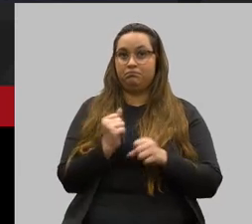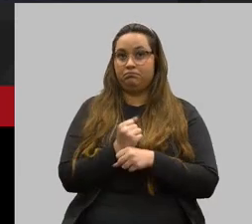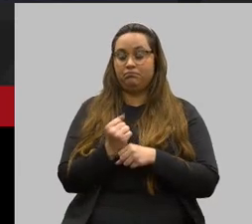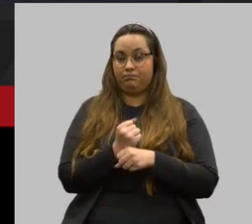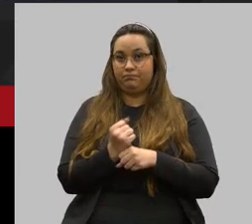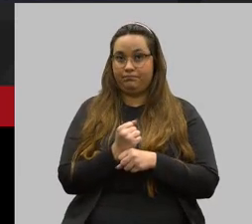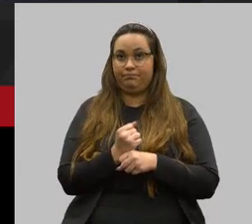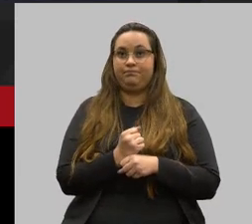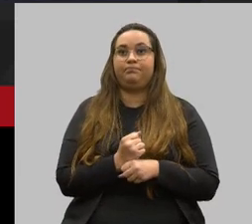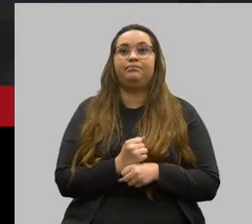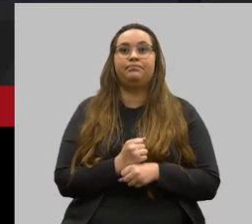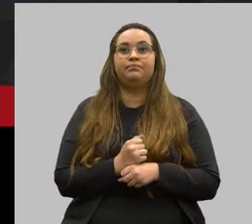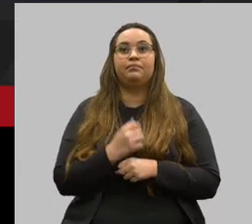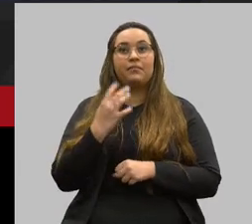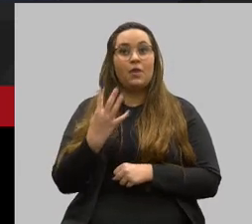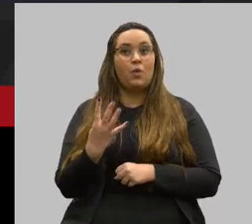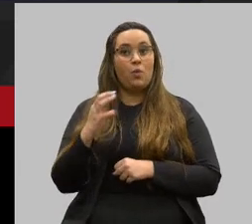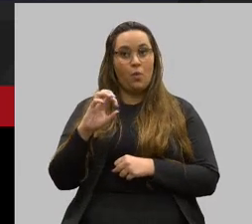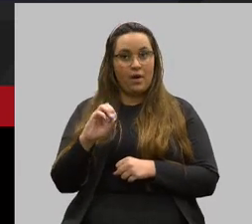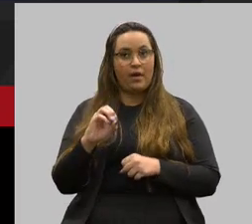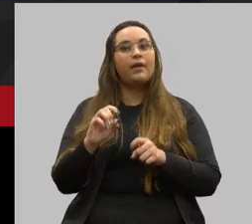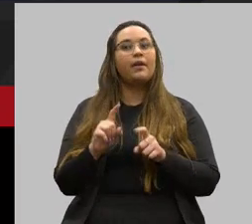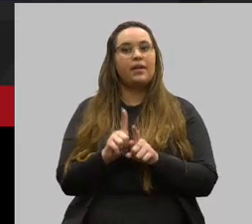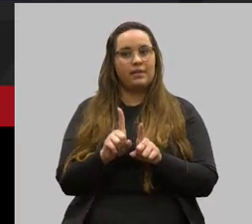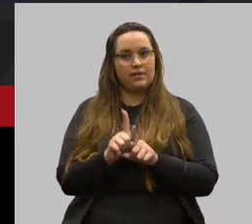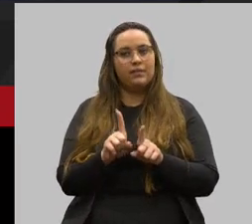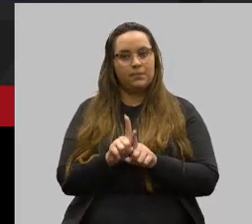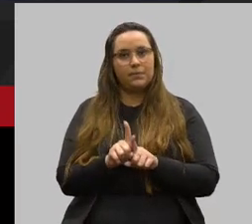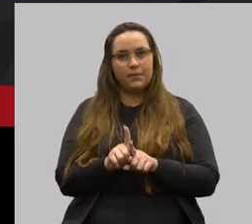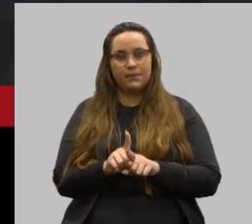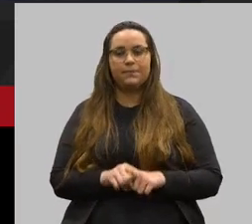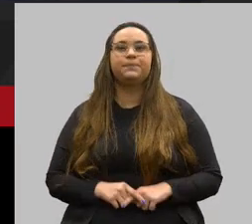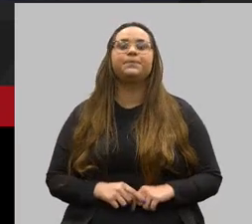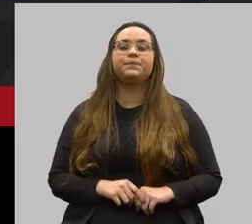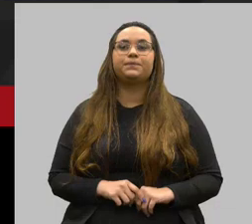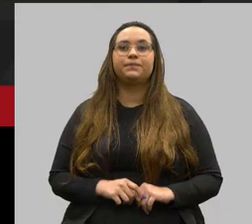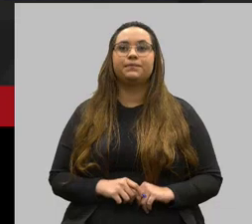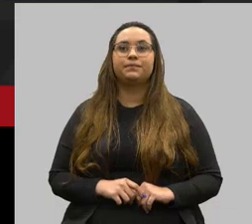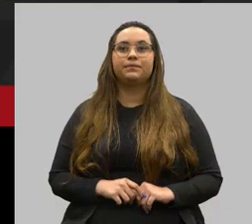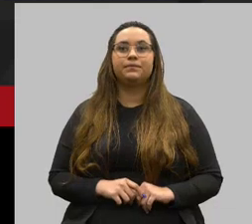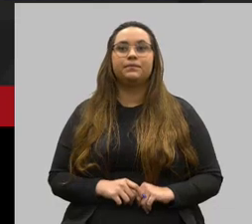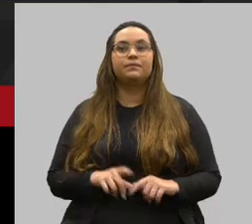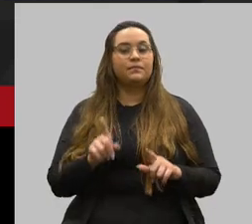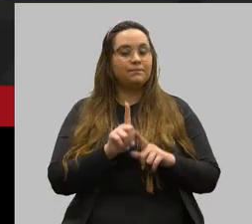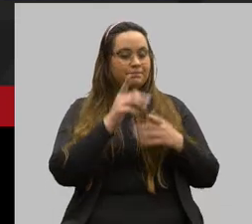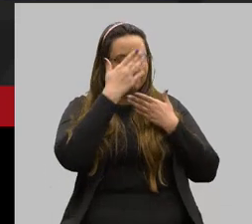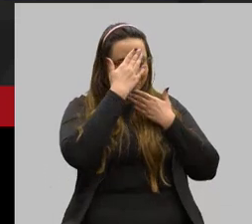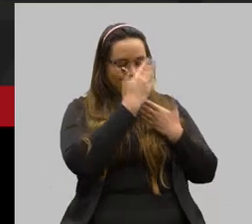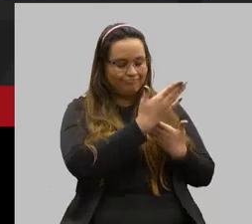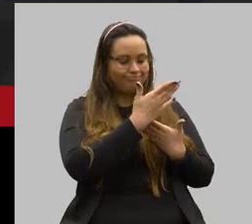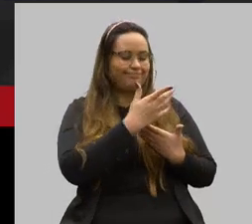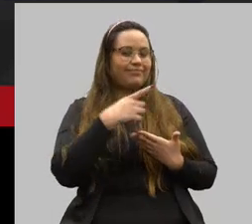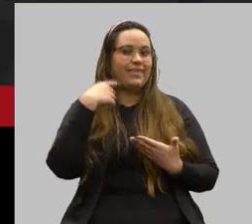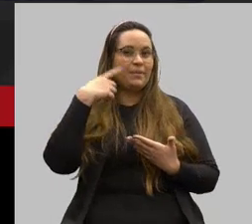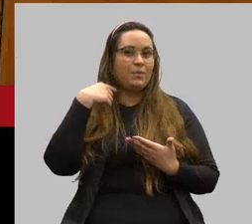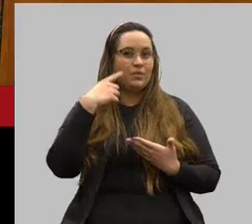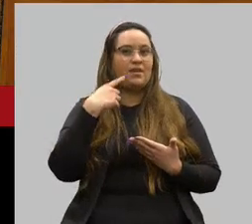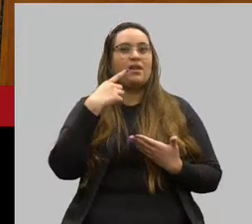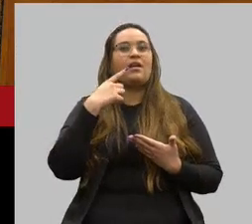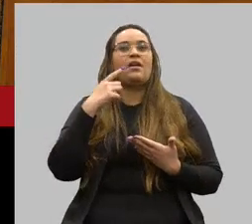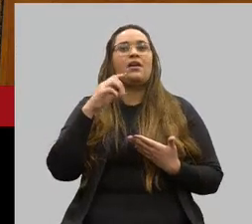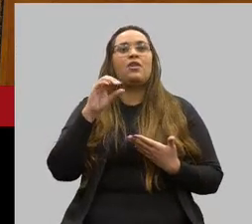eh outras 40 obras de reformas gostaria de agradecer também né a presença do deputado Oscar